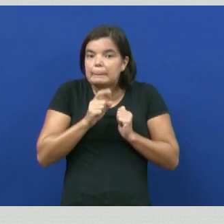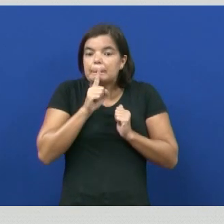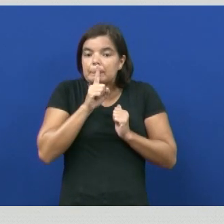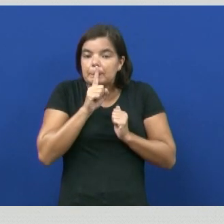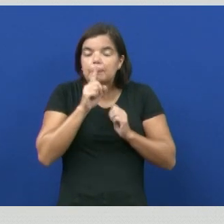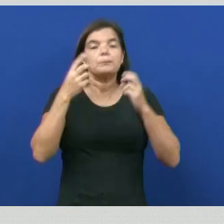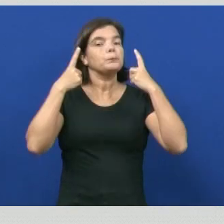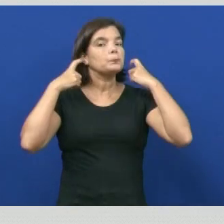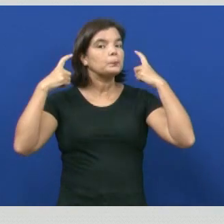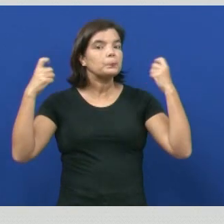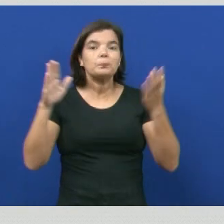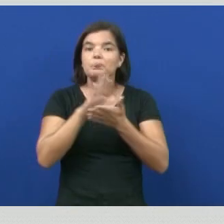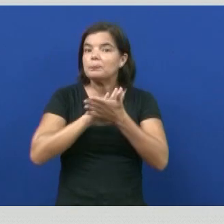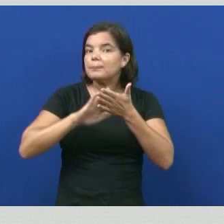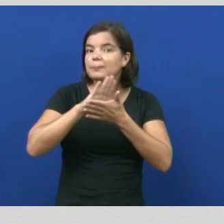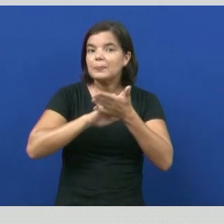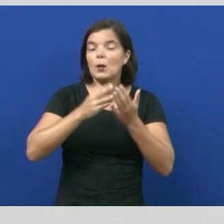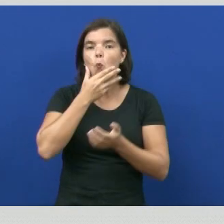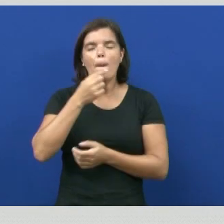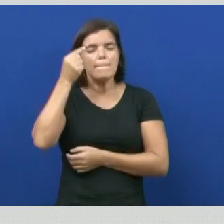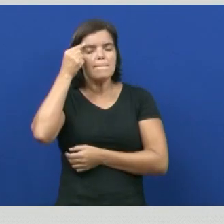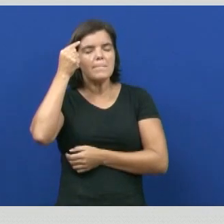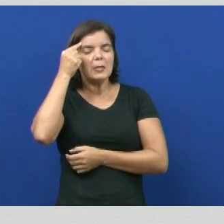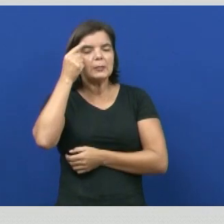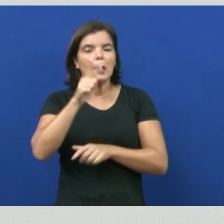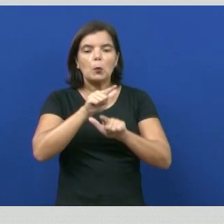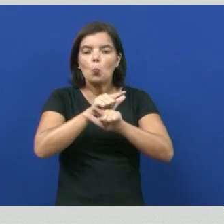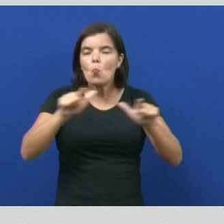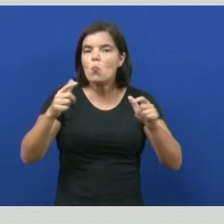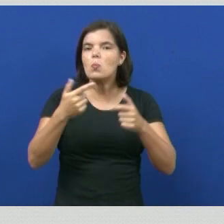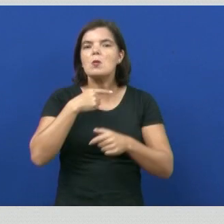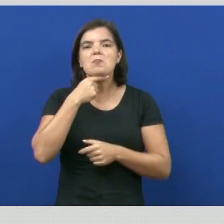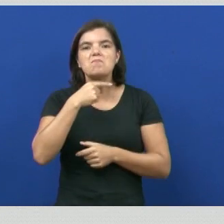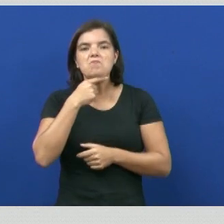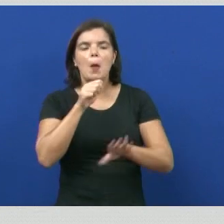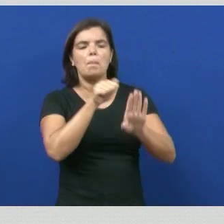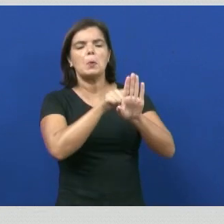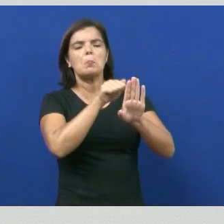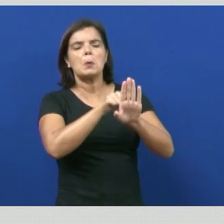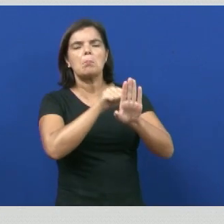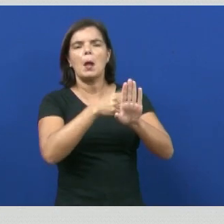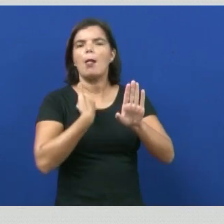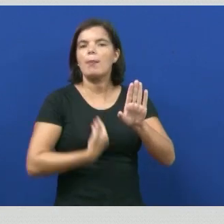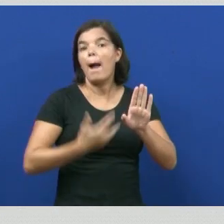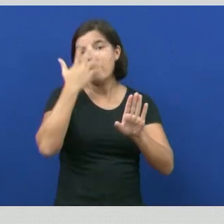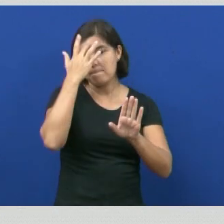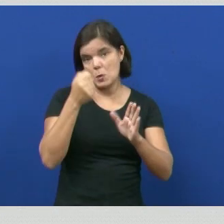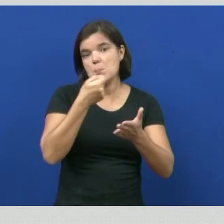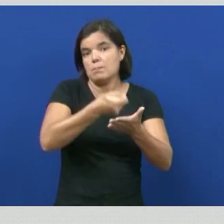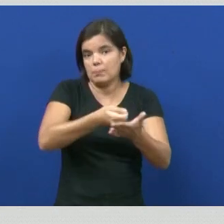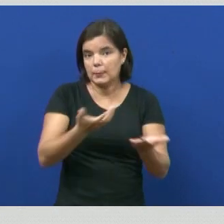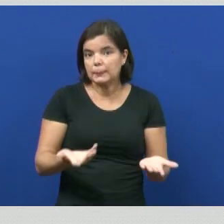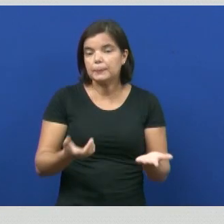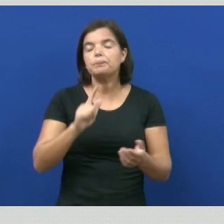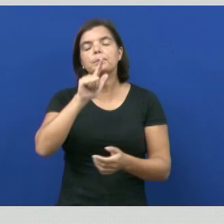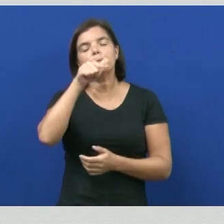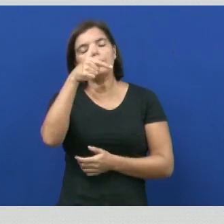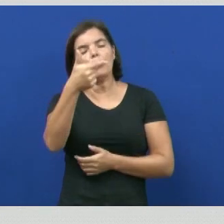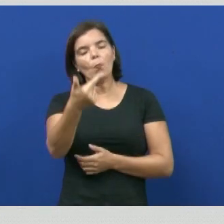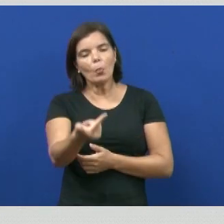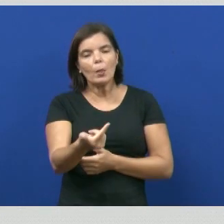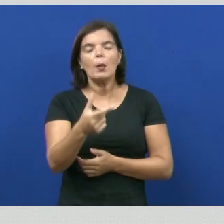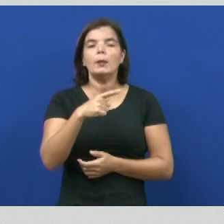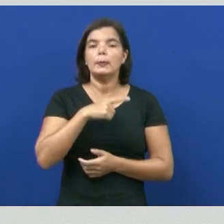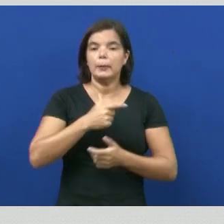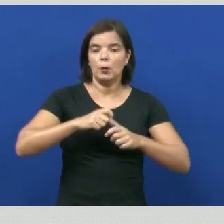faz barulho para ele pensar que não tem ninguém. Deixa ele bater até cansar, amanhã eu pago. Pouco depois,